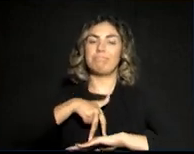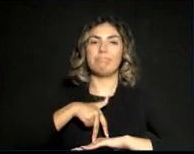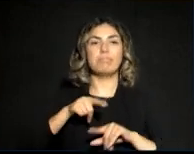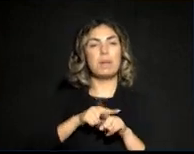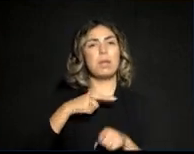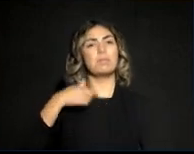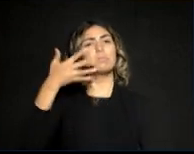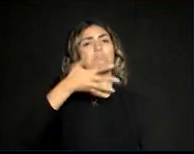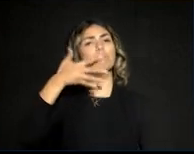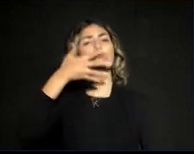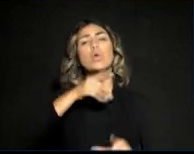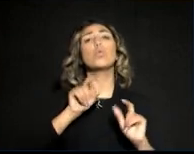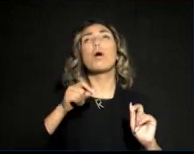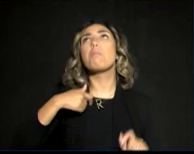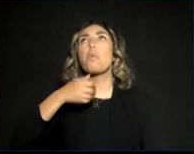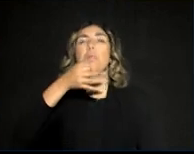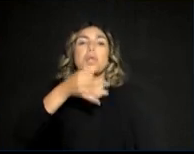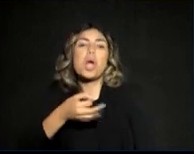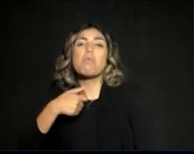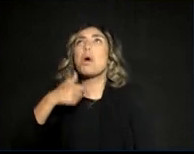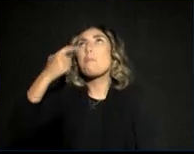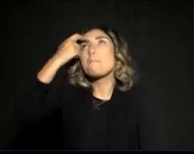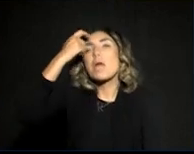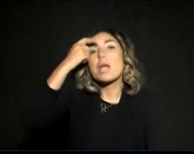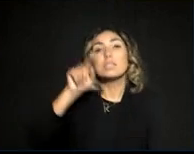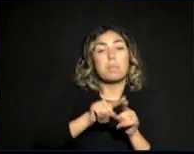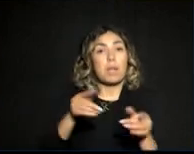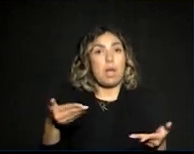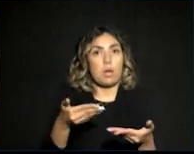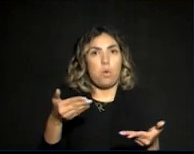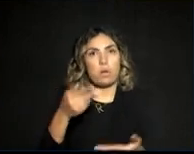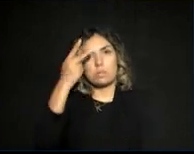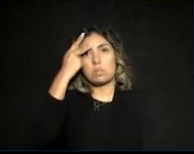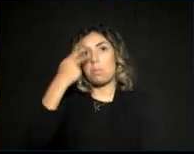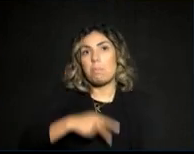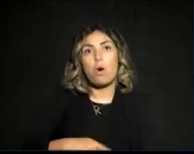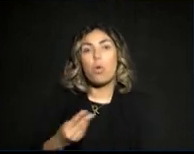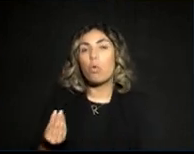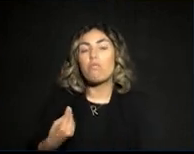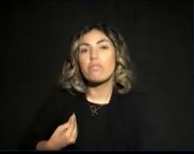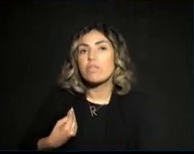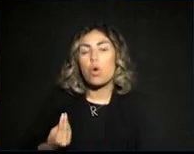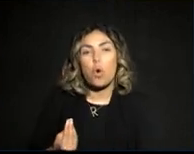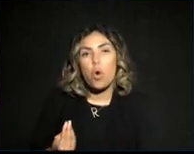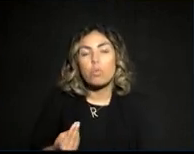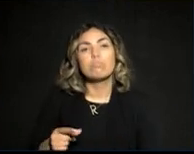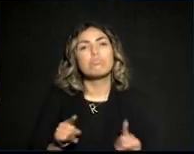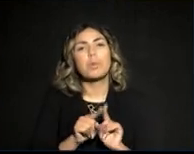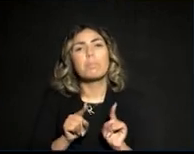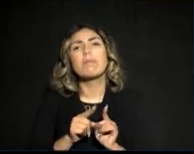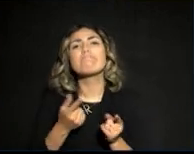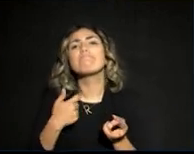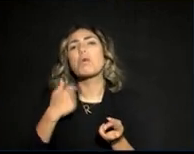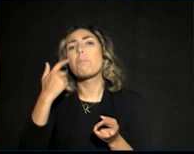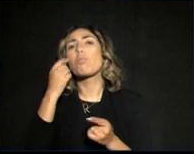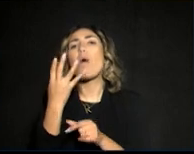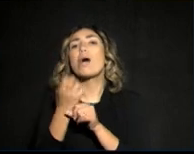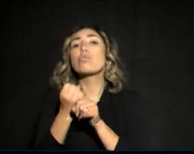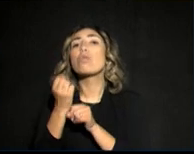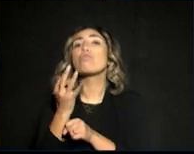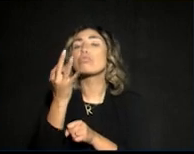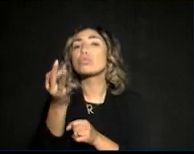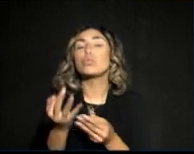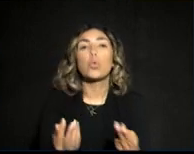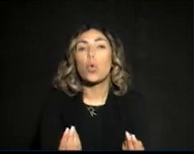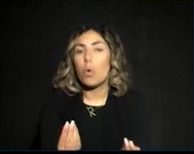pouco das coisas que eu penso do momento que o nosso Estado de São Paulo tá vivendo e principalmente o que eu penso em relação aos próximos quatro